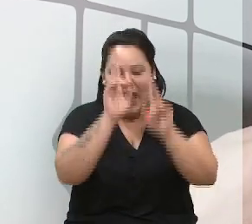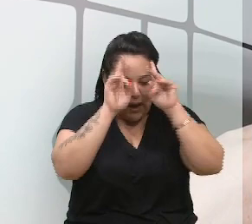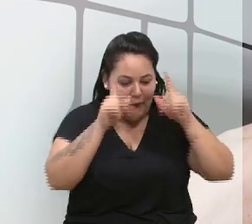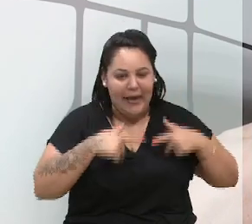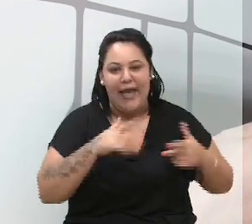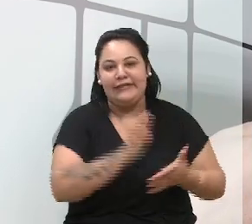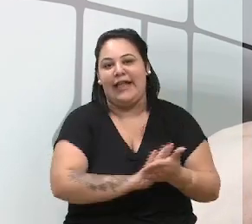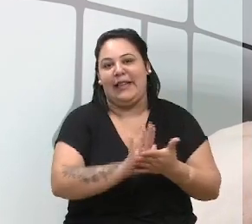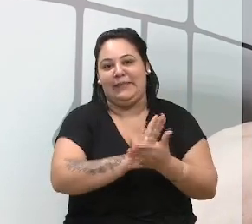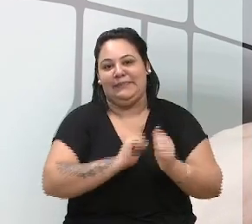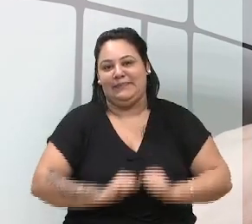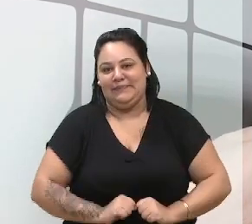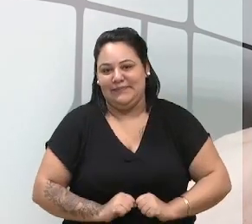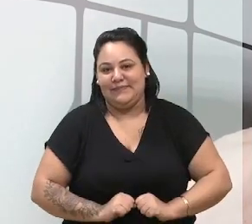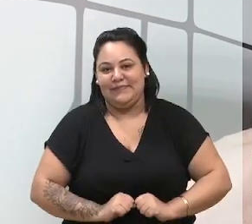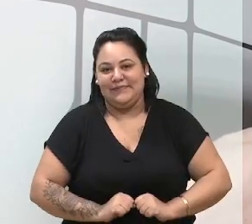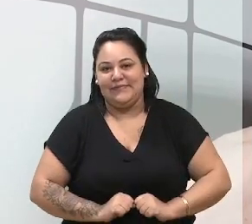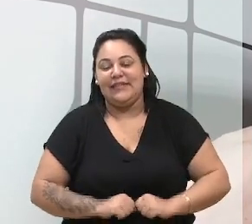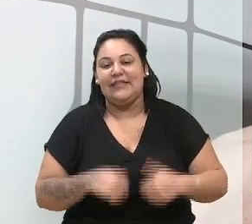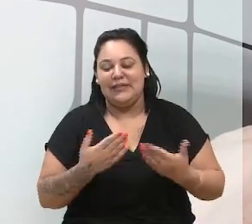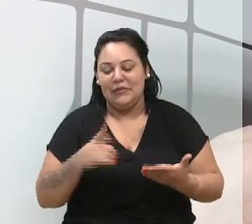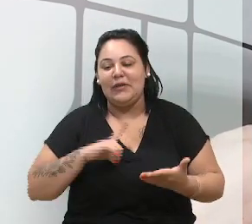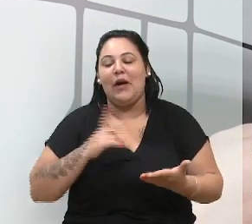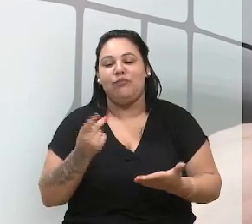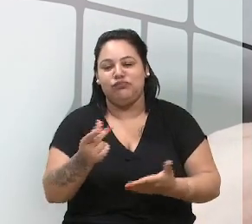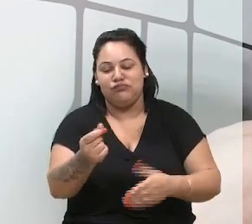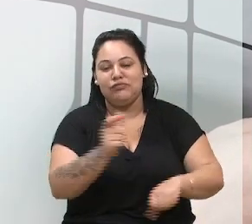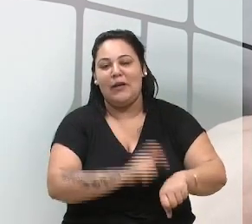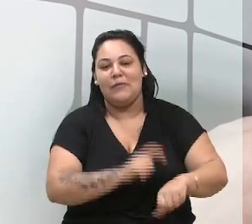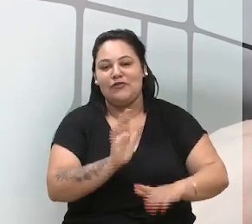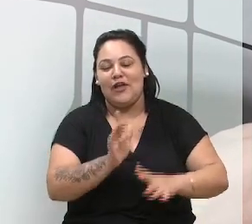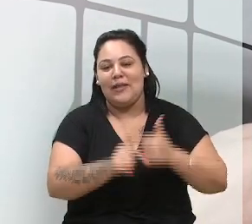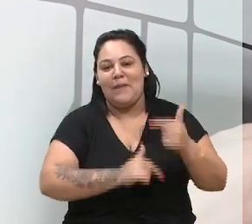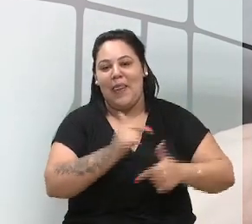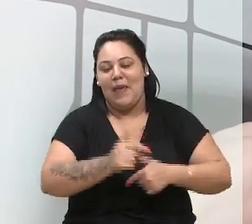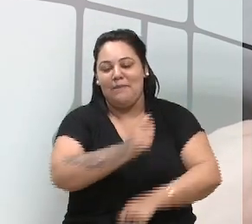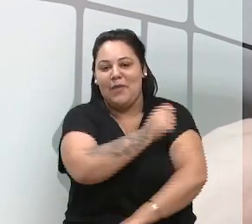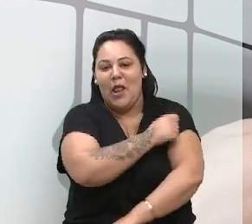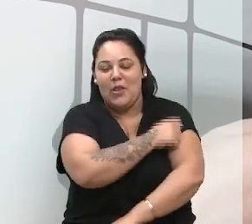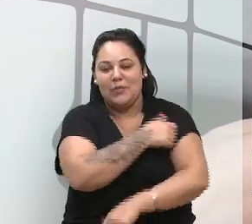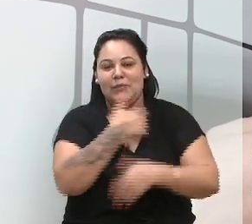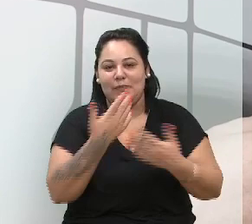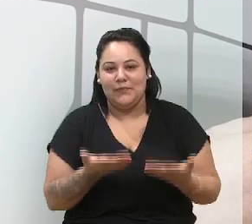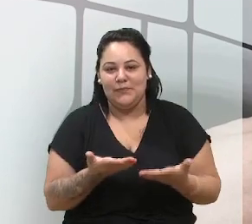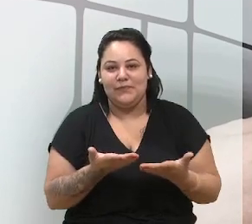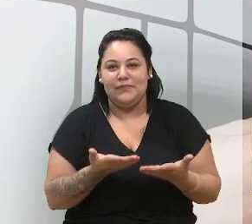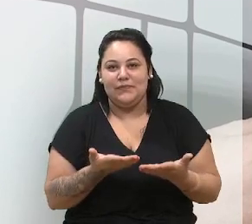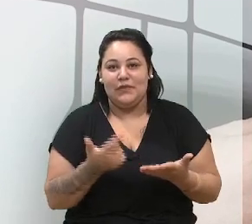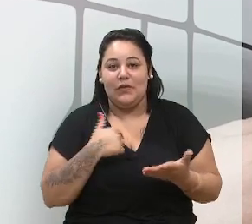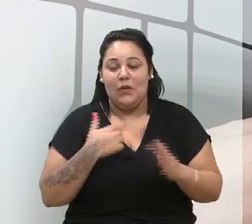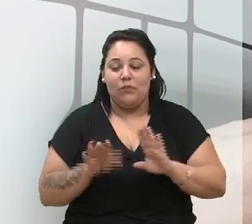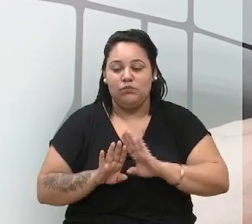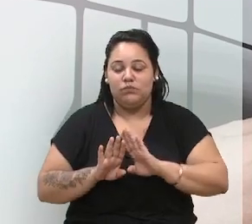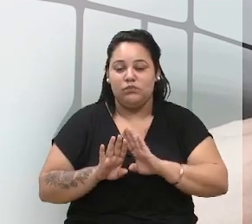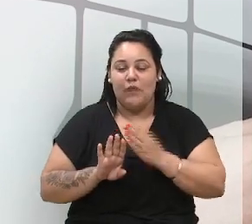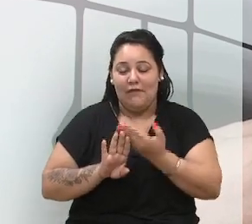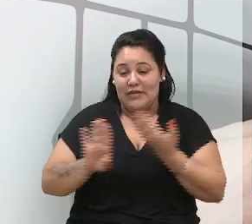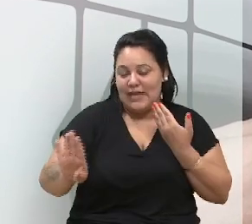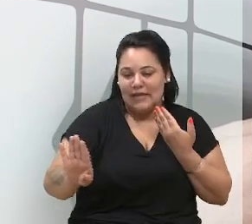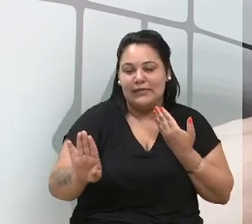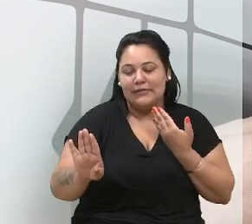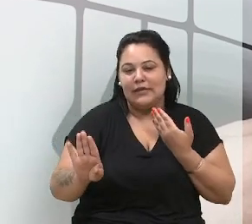lixo isso eu venho há muito tempo trabalhando com os meus alunos né Agora eu estou de licença da escola mas como